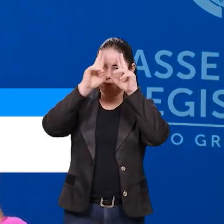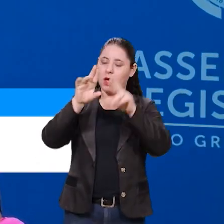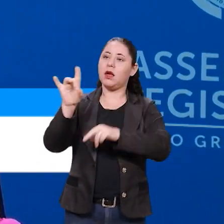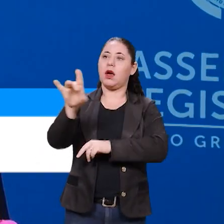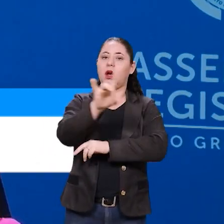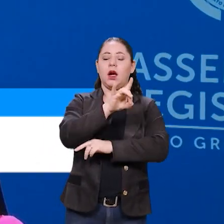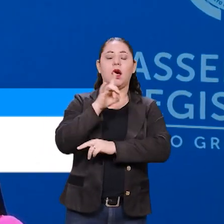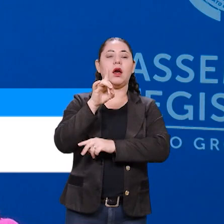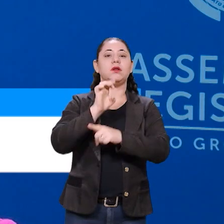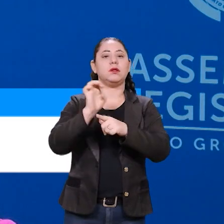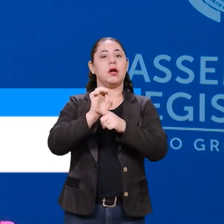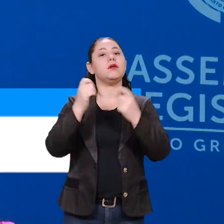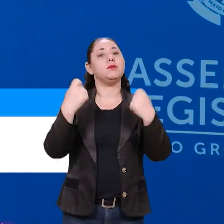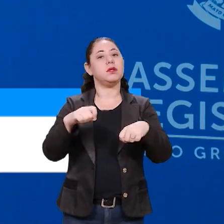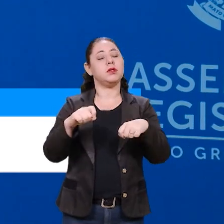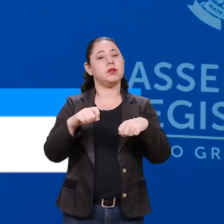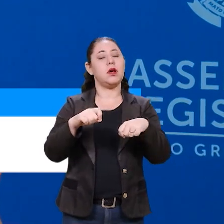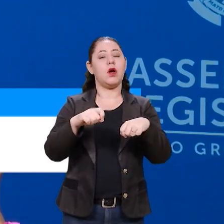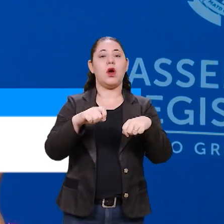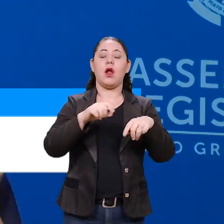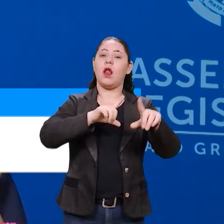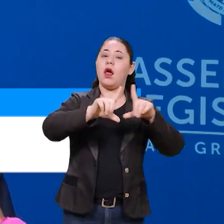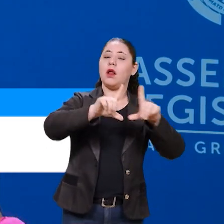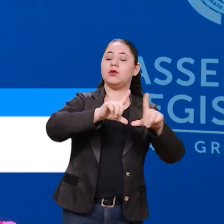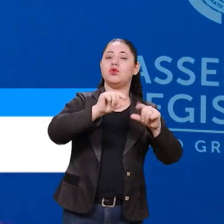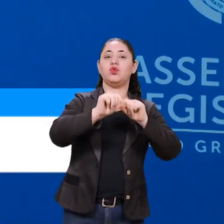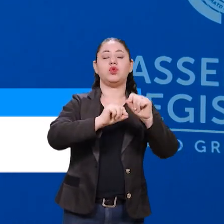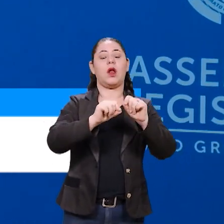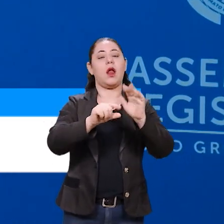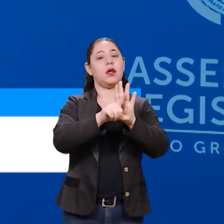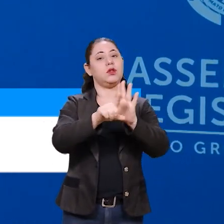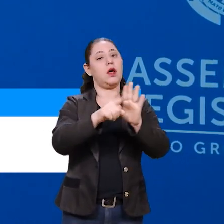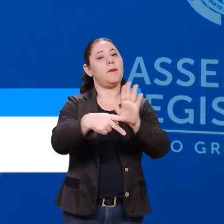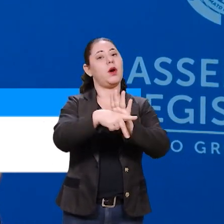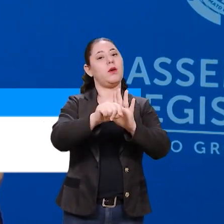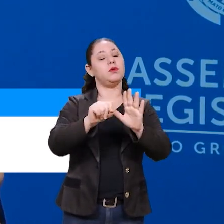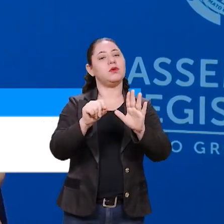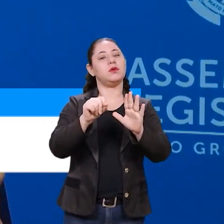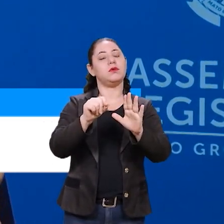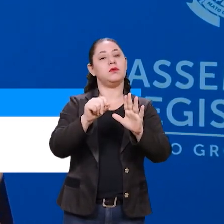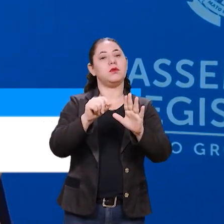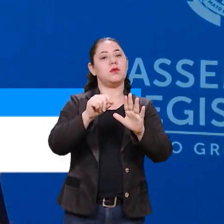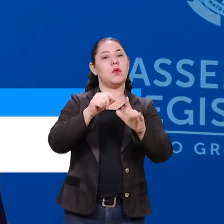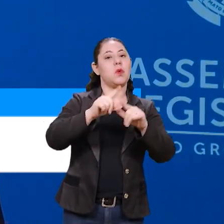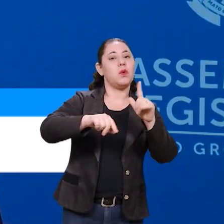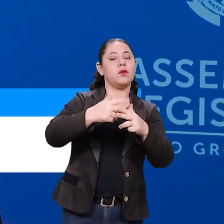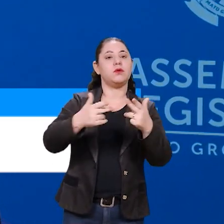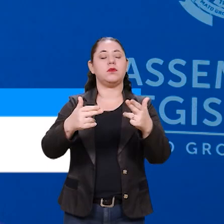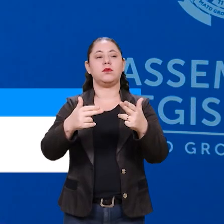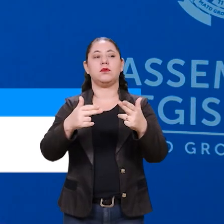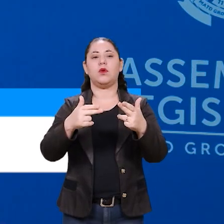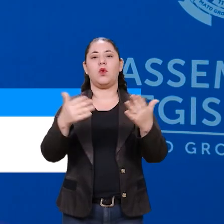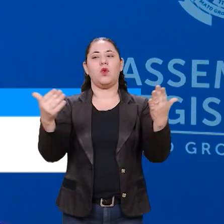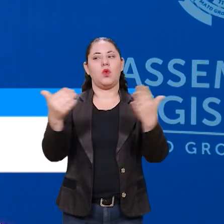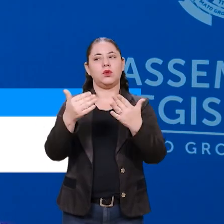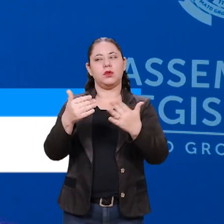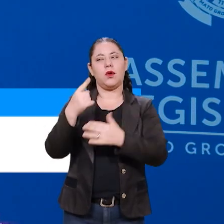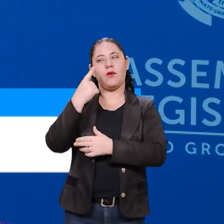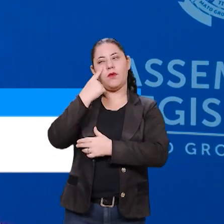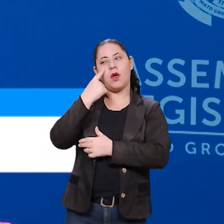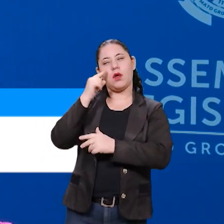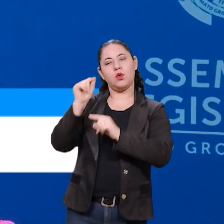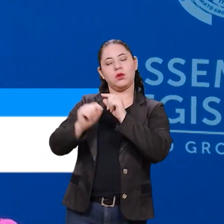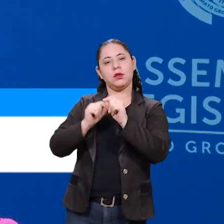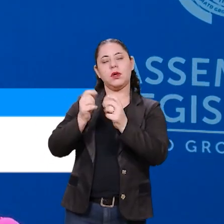ser respeitado. Cada estado tem que legislar sobre o seu. E também aqui o que a gente está tirando de